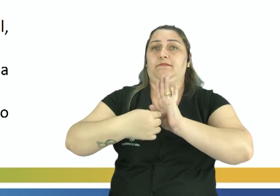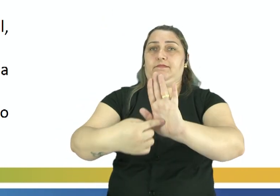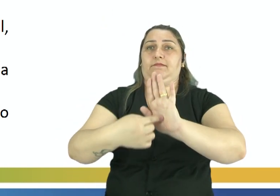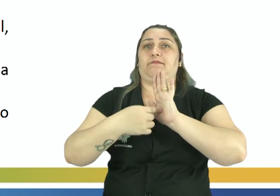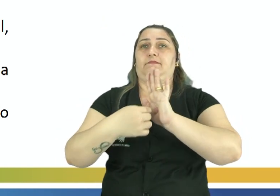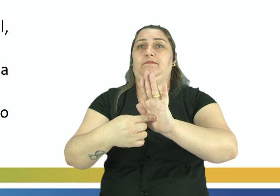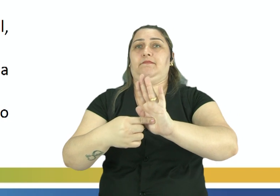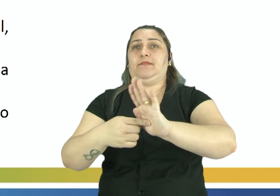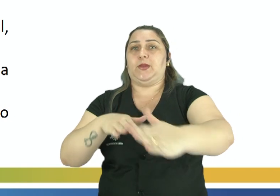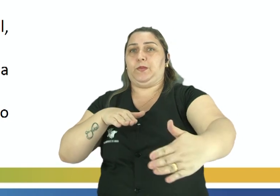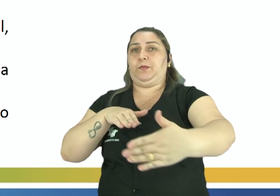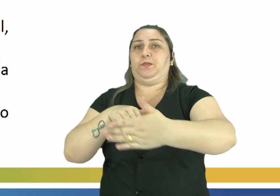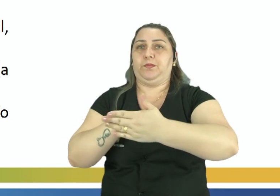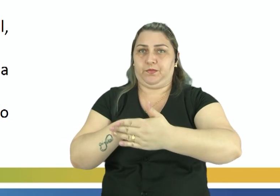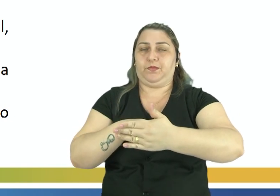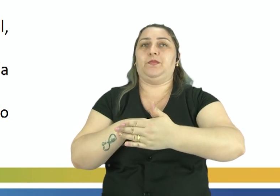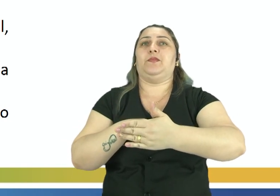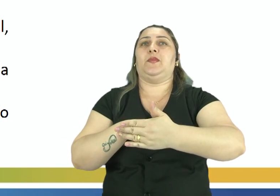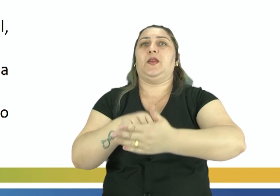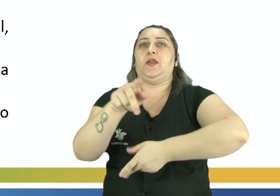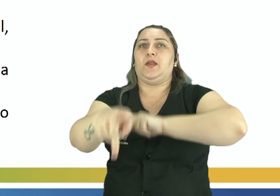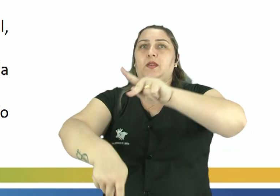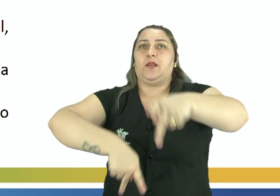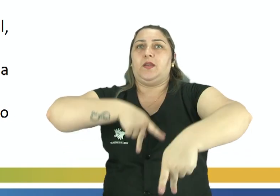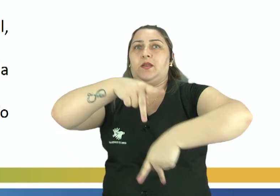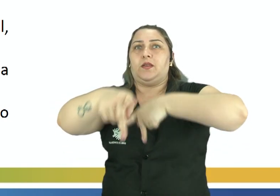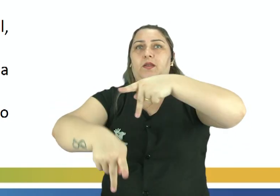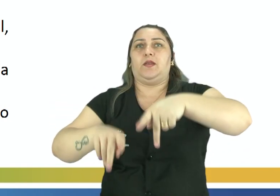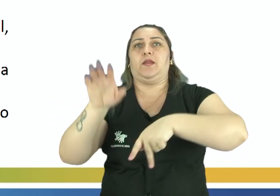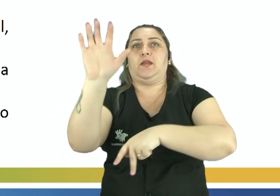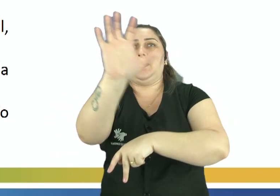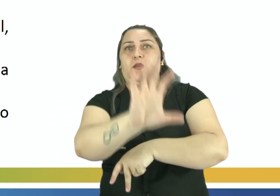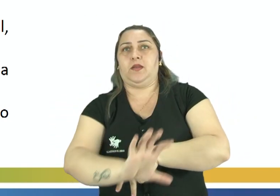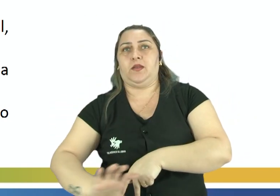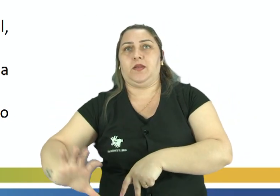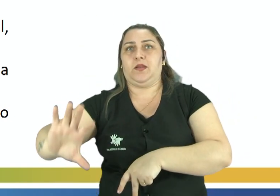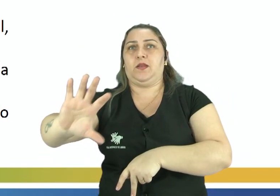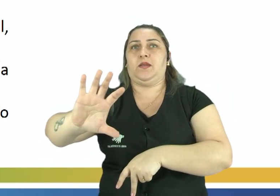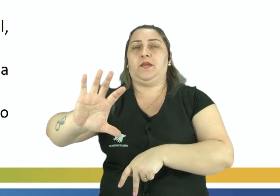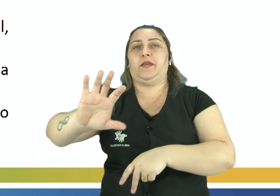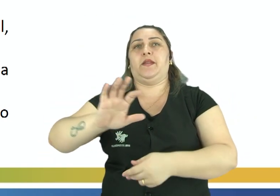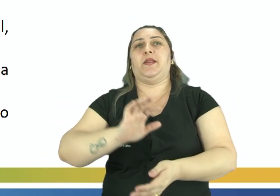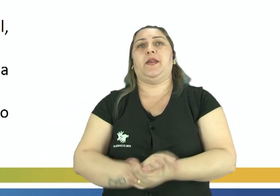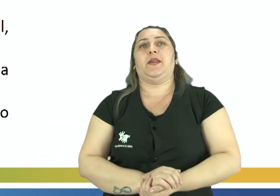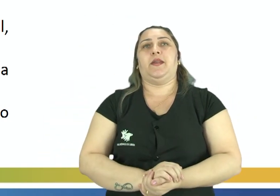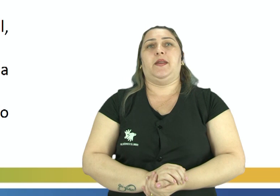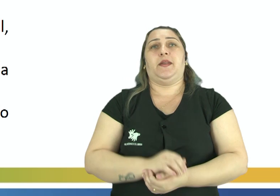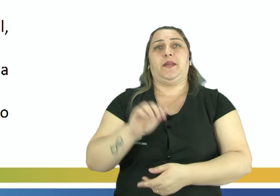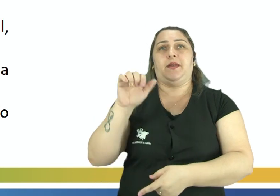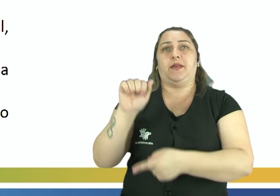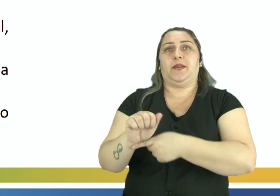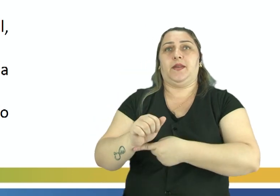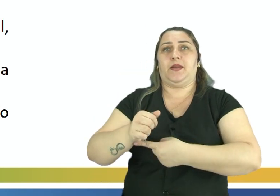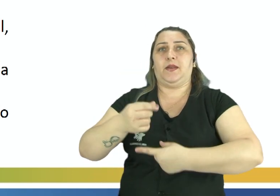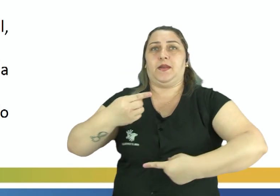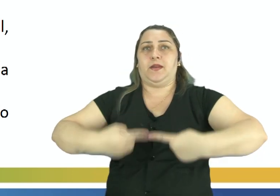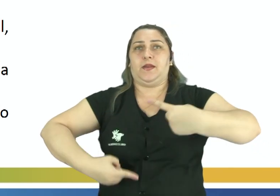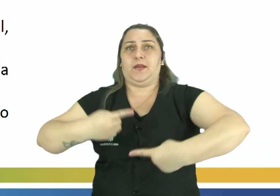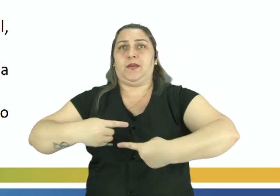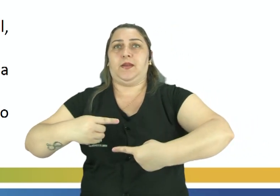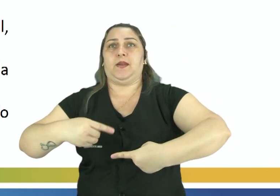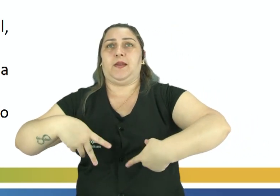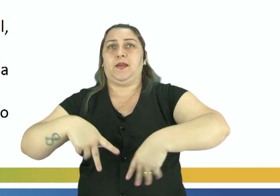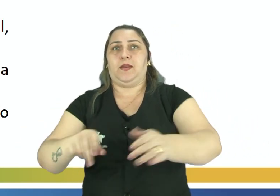o impacto disso nos povos da região do globo citada. Letra A. Política